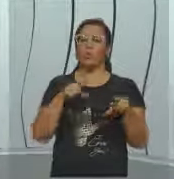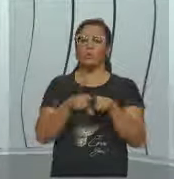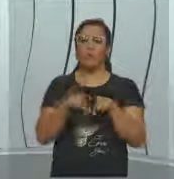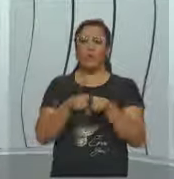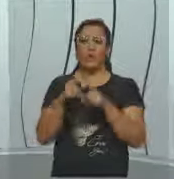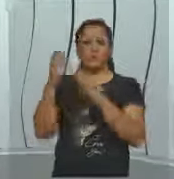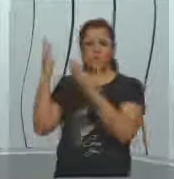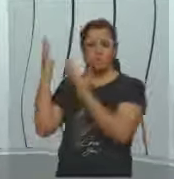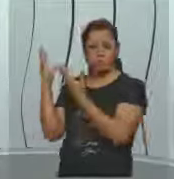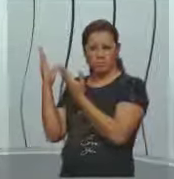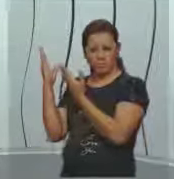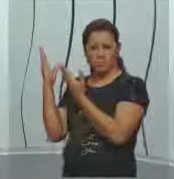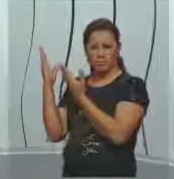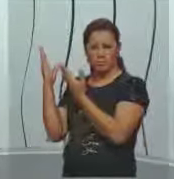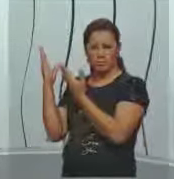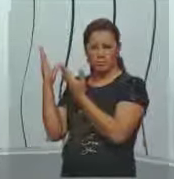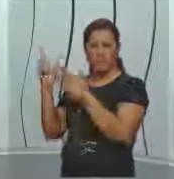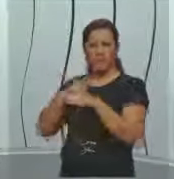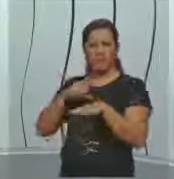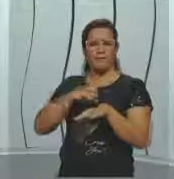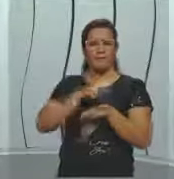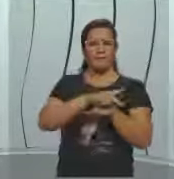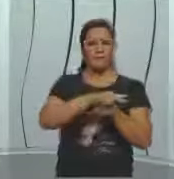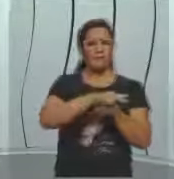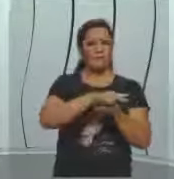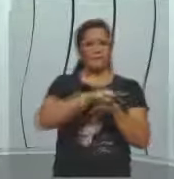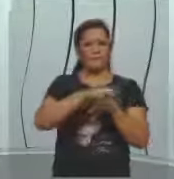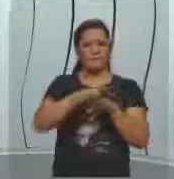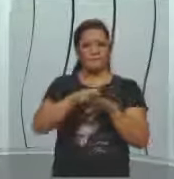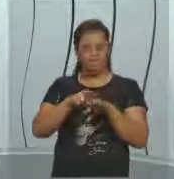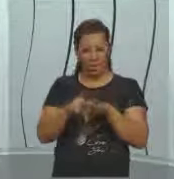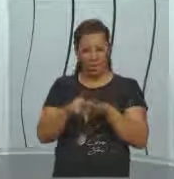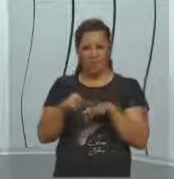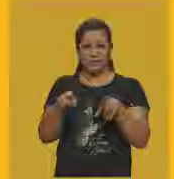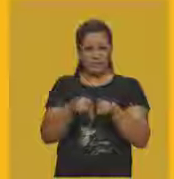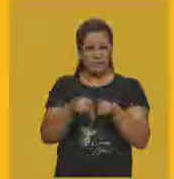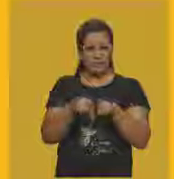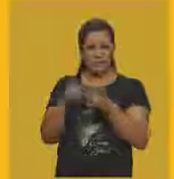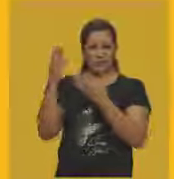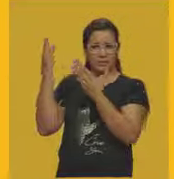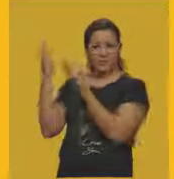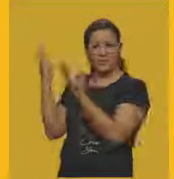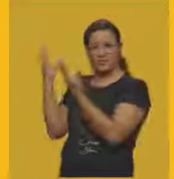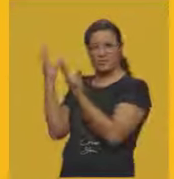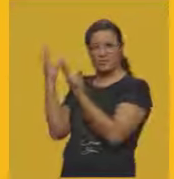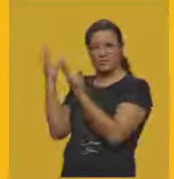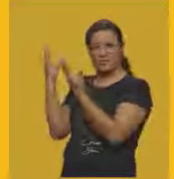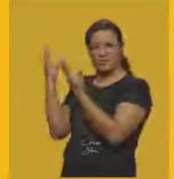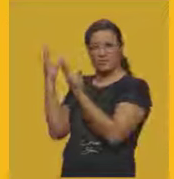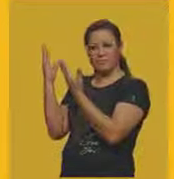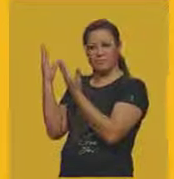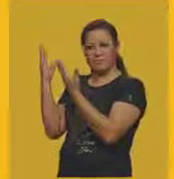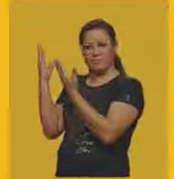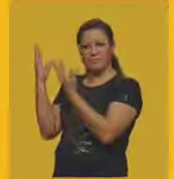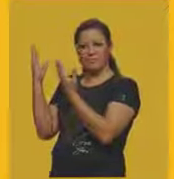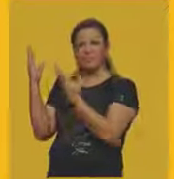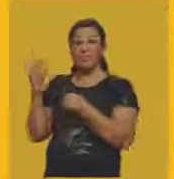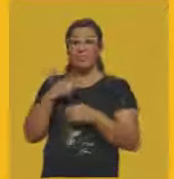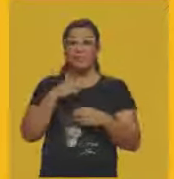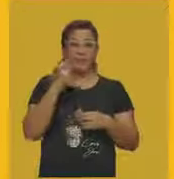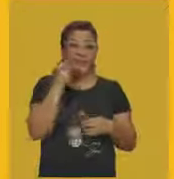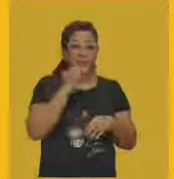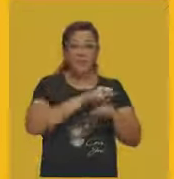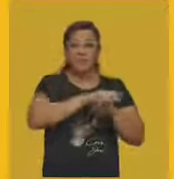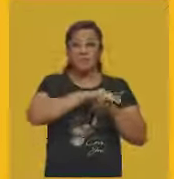aqui, tem transistor. Aqui, ó, tem transistor aqui, tem transistor lá atrás também. Então você vai ter vários tipos